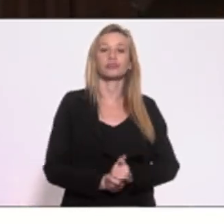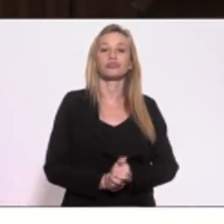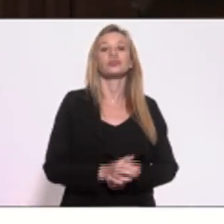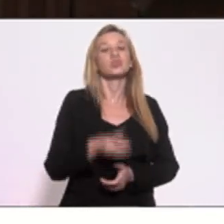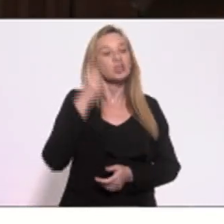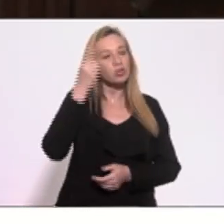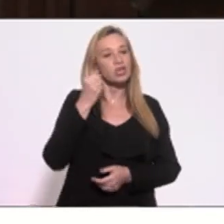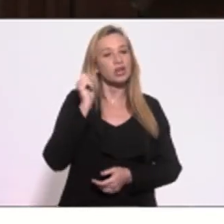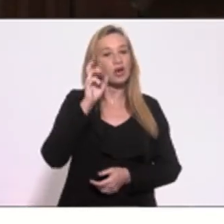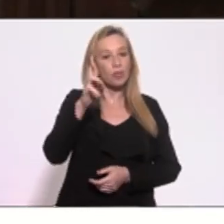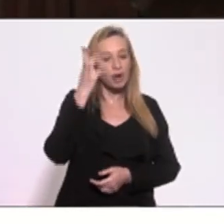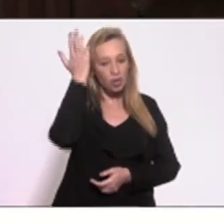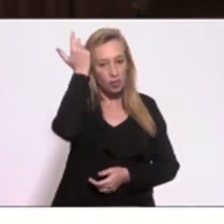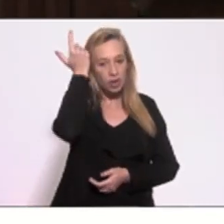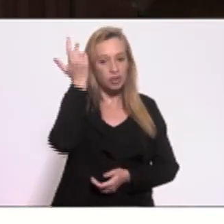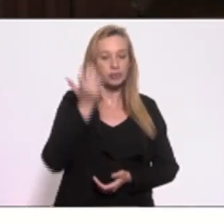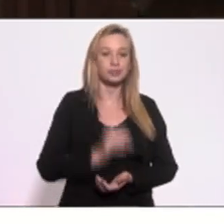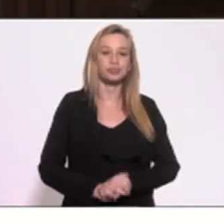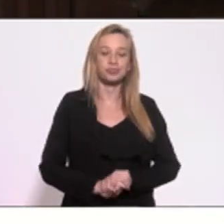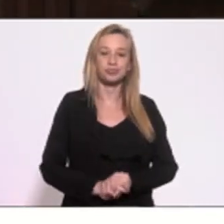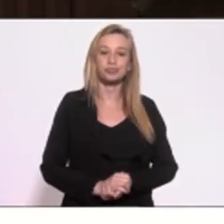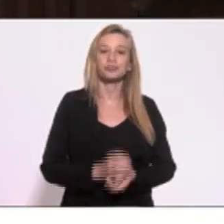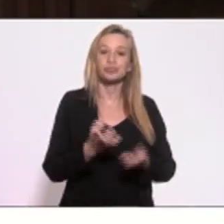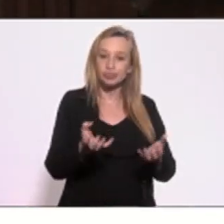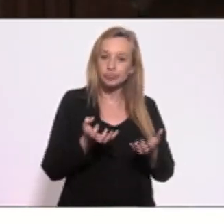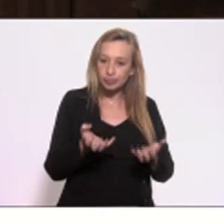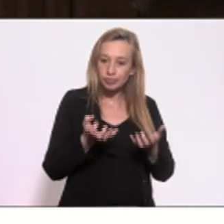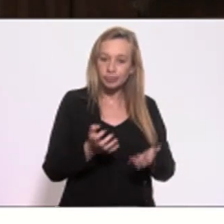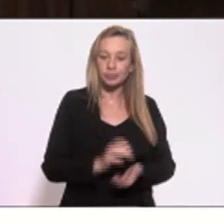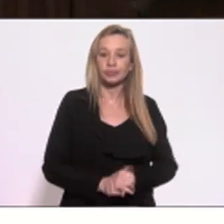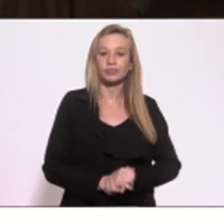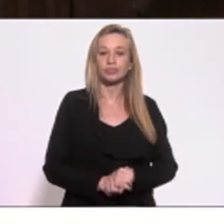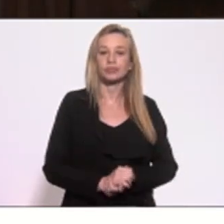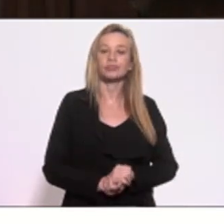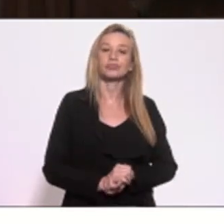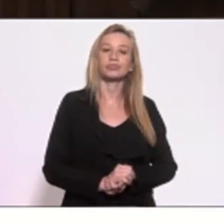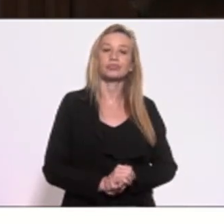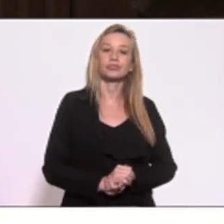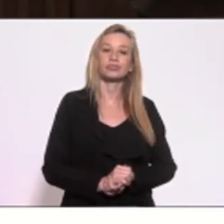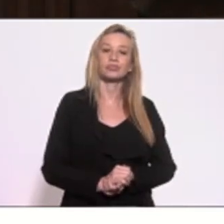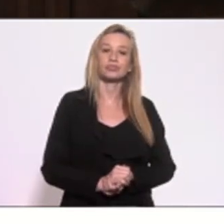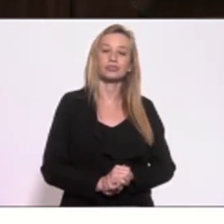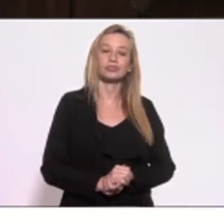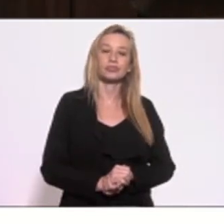deputado Eliomar Coelho quer, no âmbito estadual,